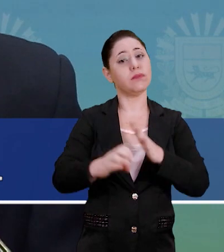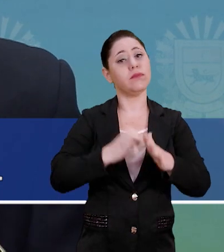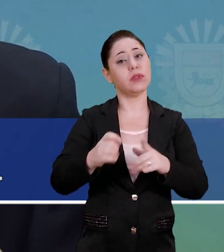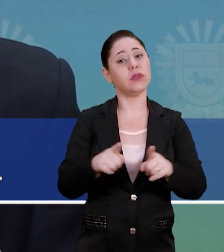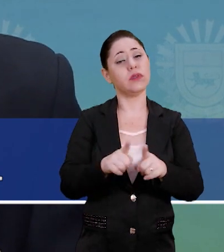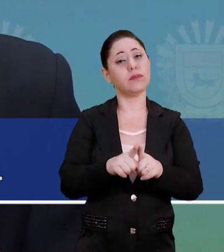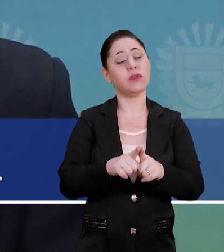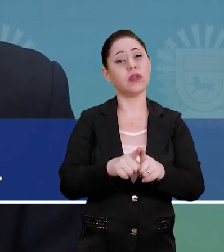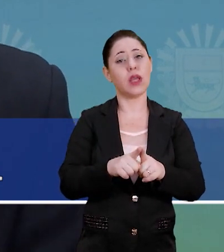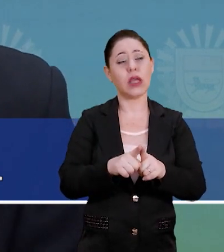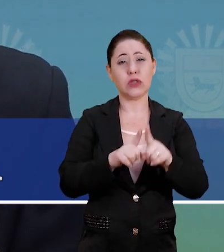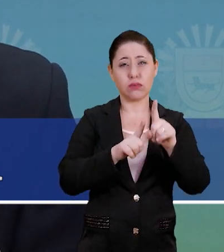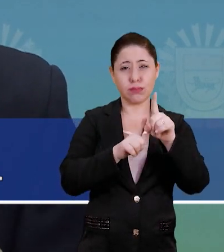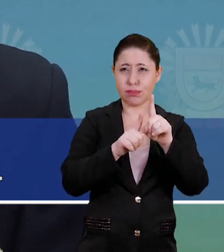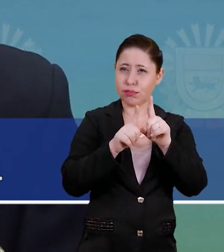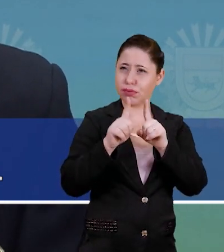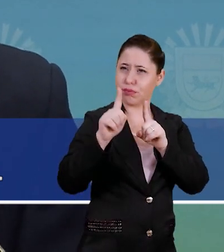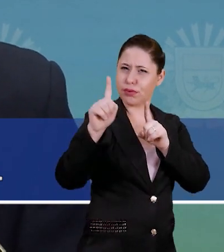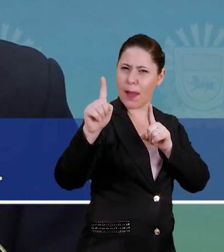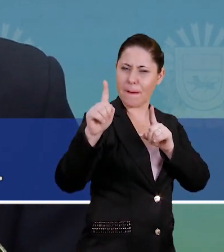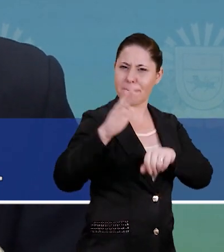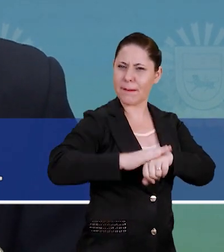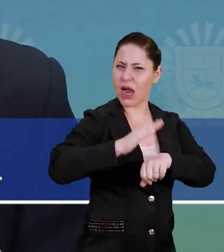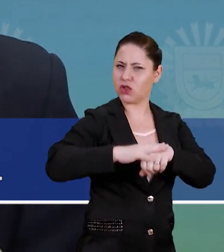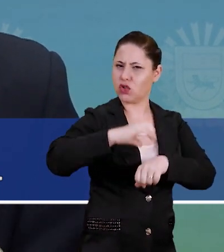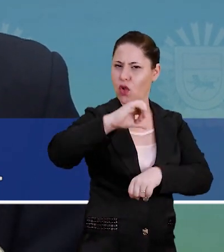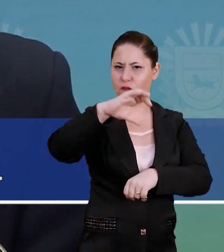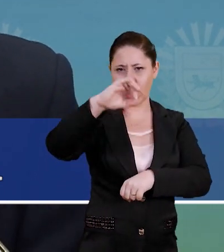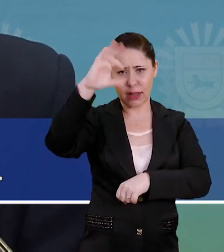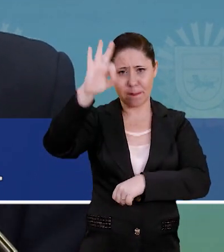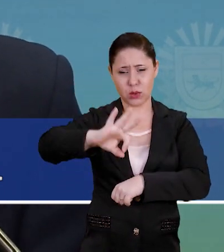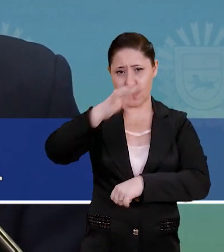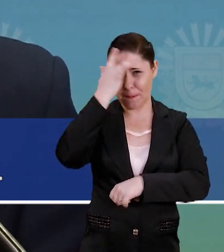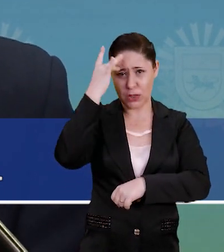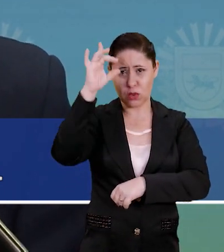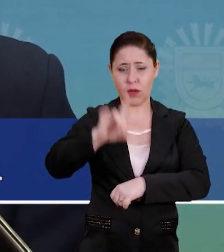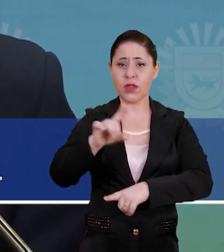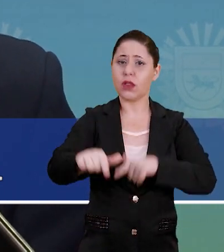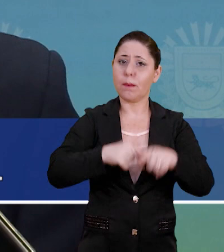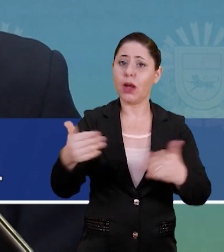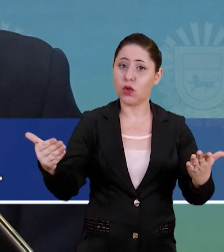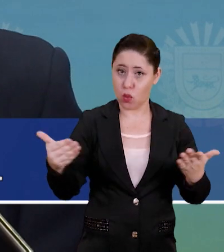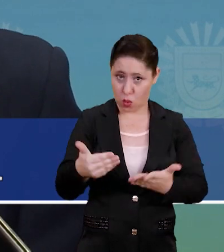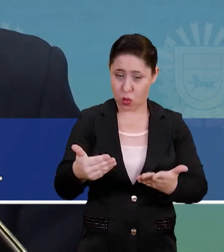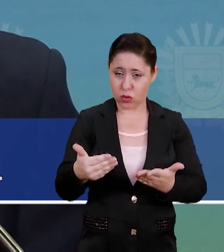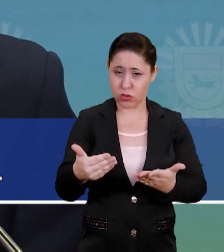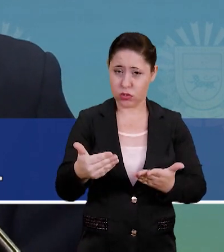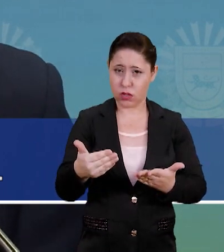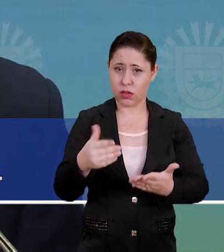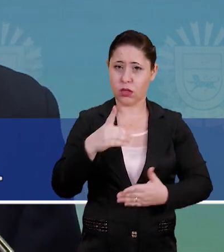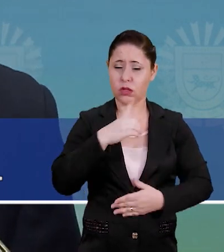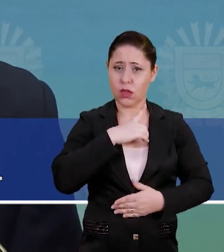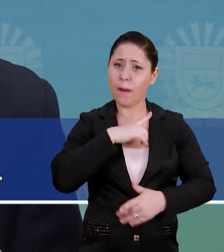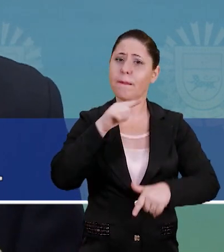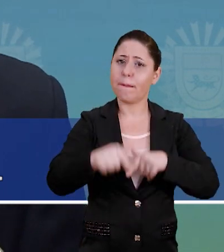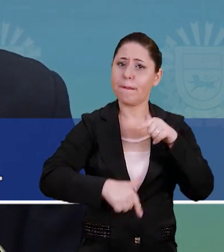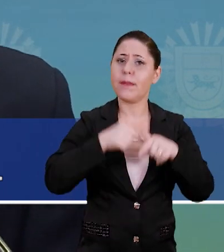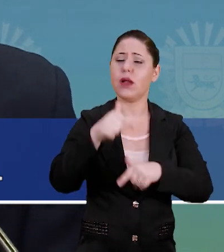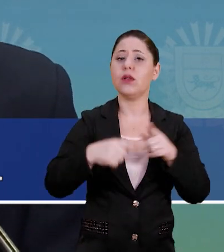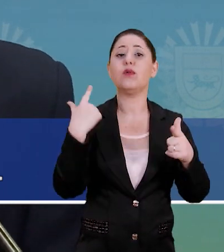de vagas. Segundo as estatísticas, mais de 90% das pessoas com deficiência que estão